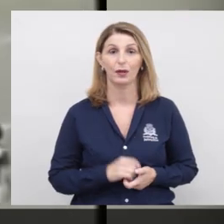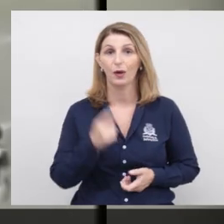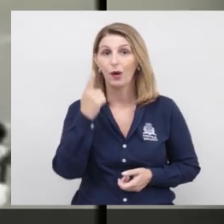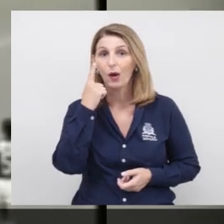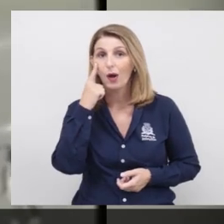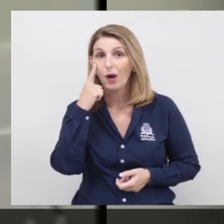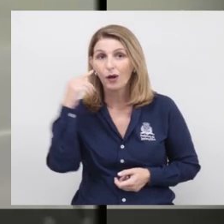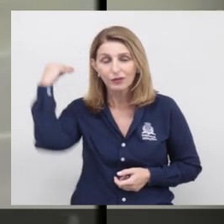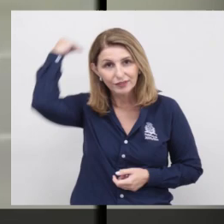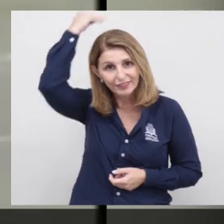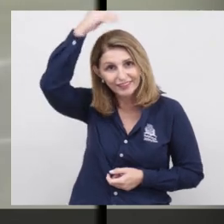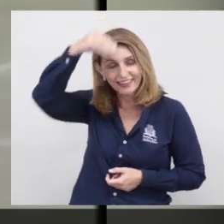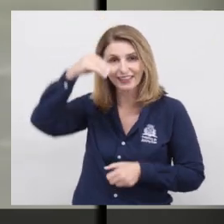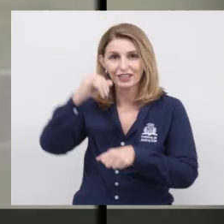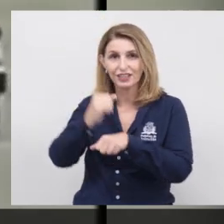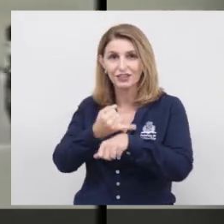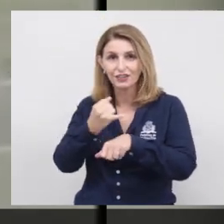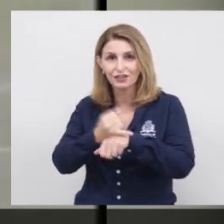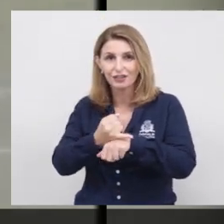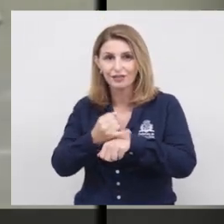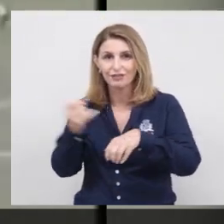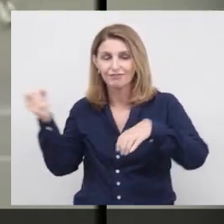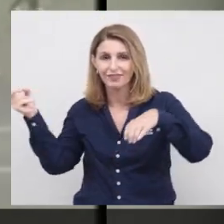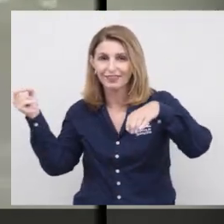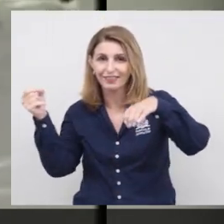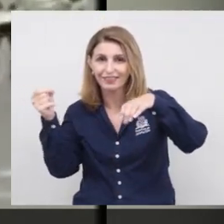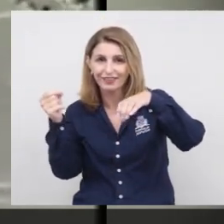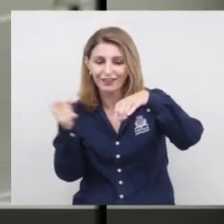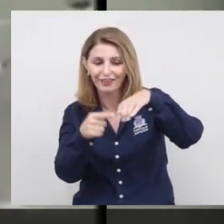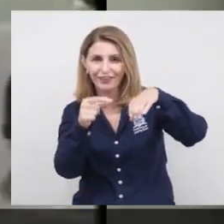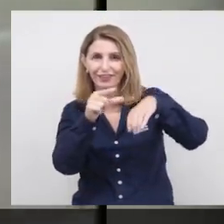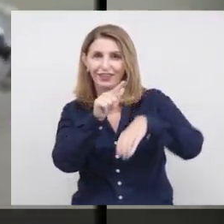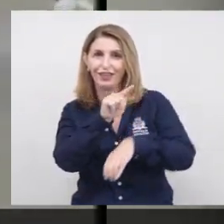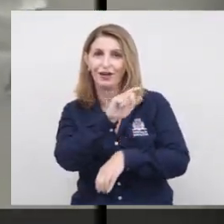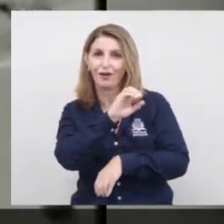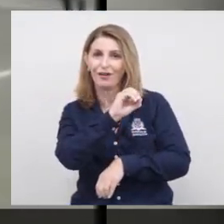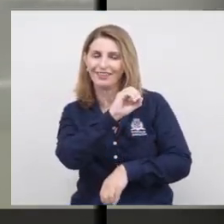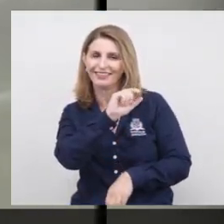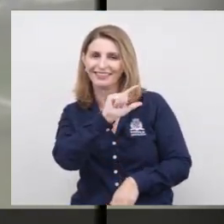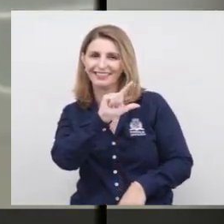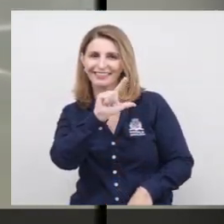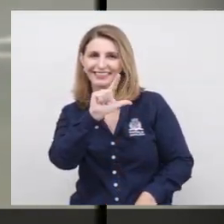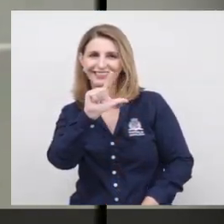Olha o nardela Joinville passeia tocou na dela